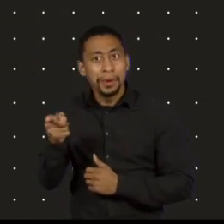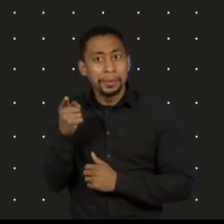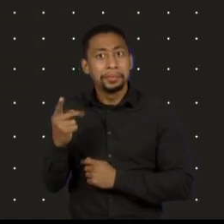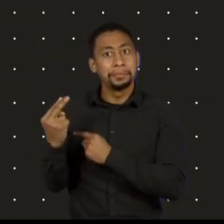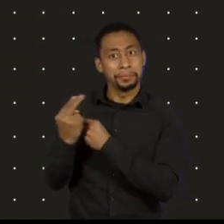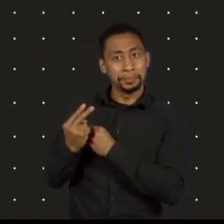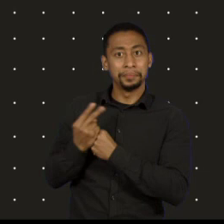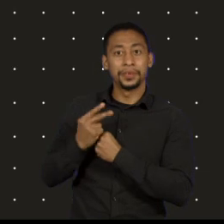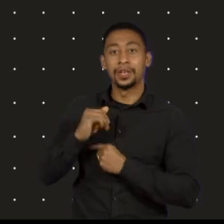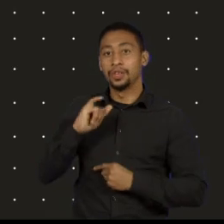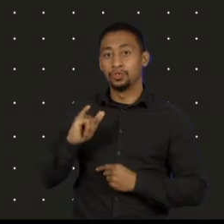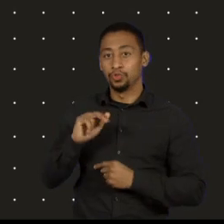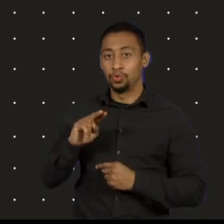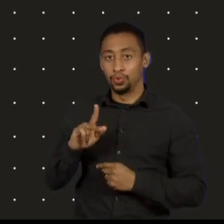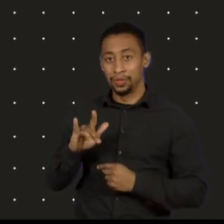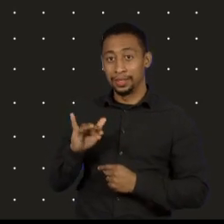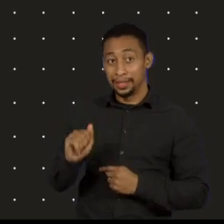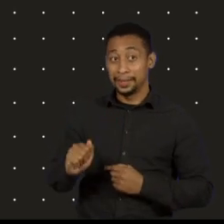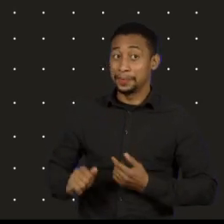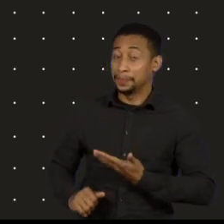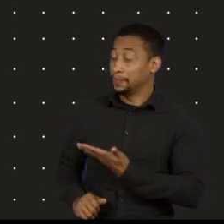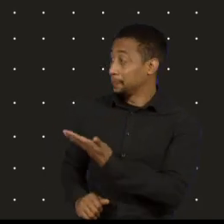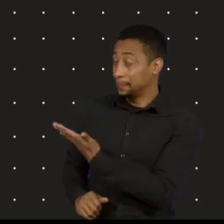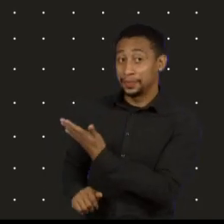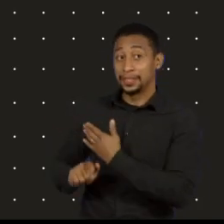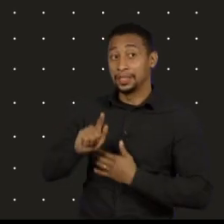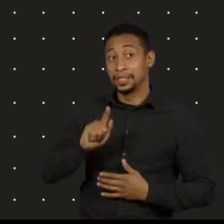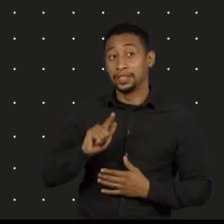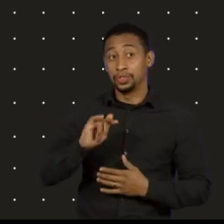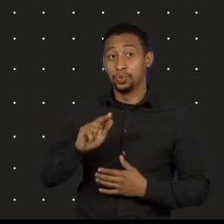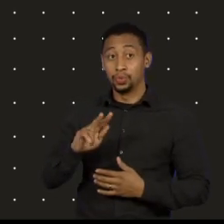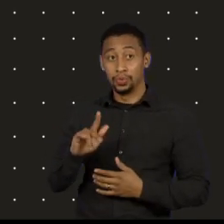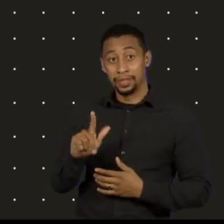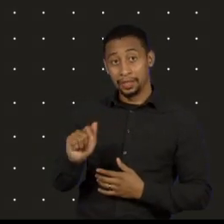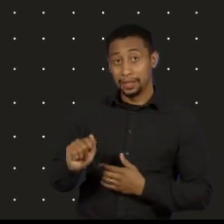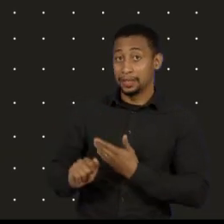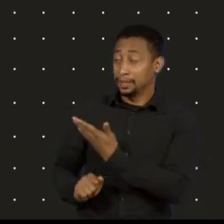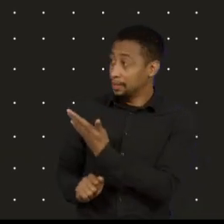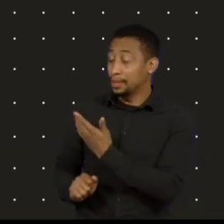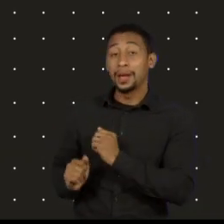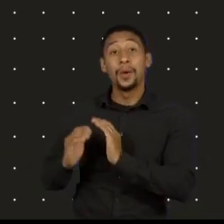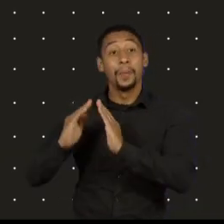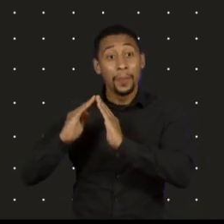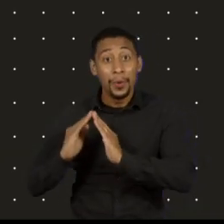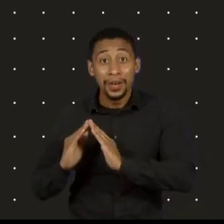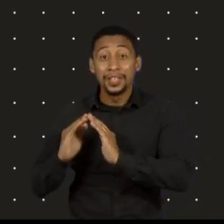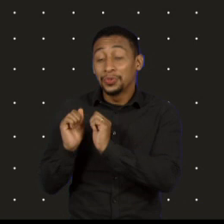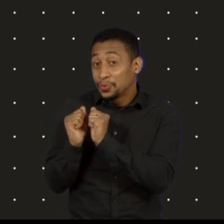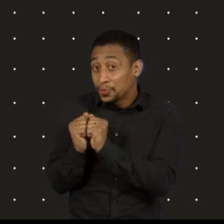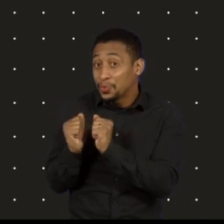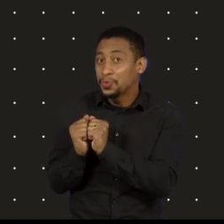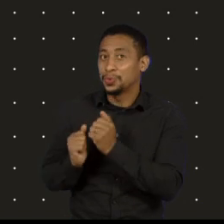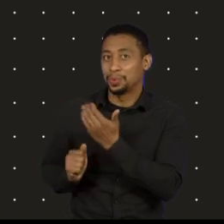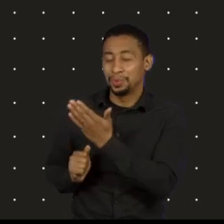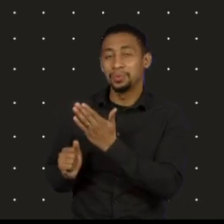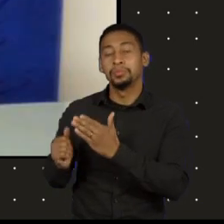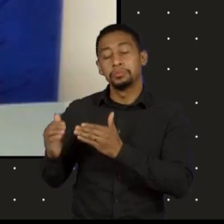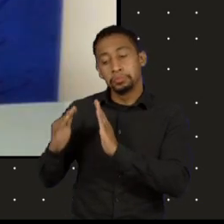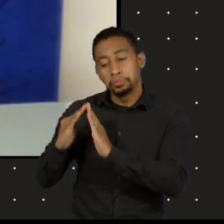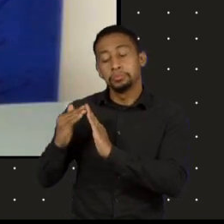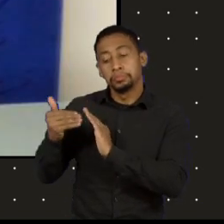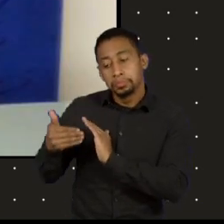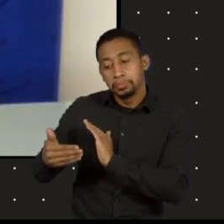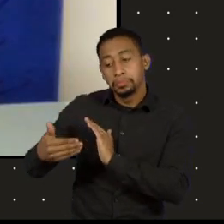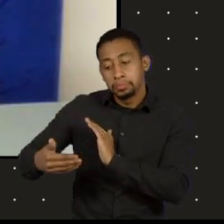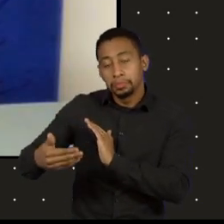foi a Júlia Gann, que fazia Julieta na época. E eu morei na casa da Júlia por um período.